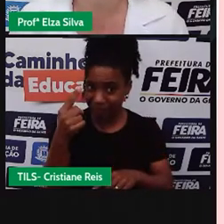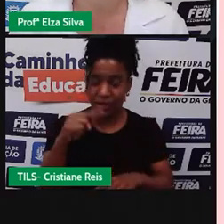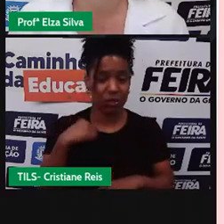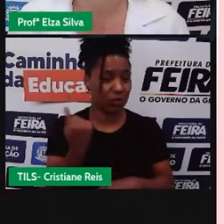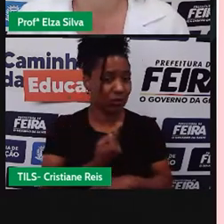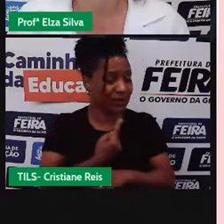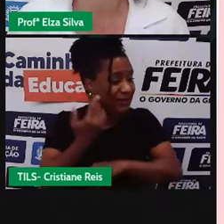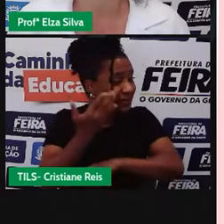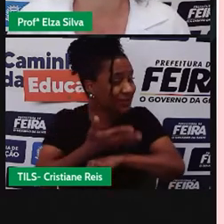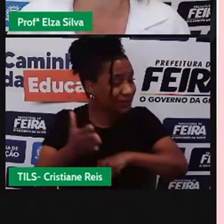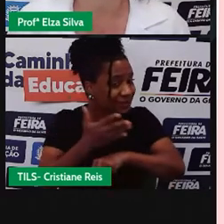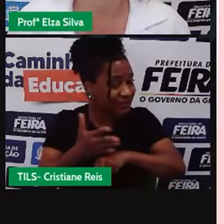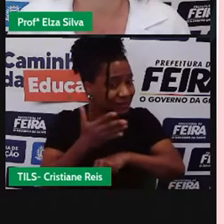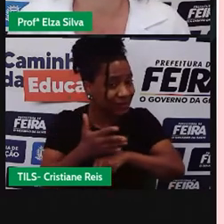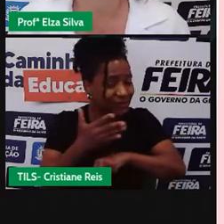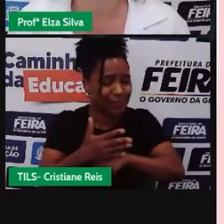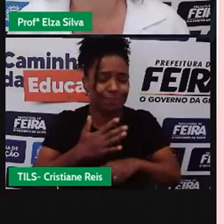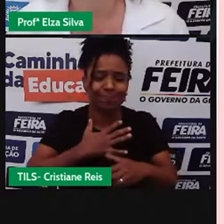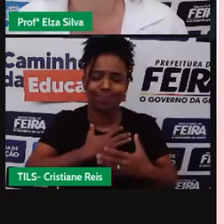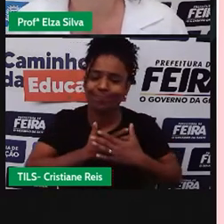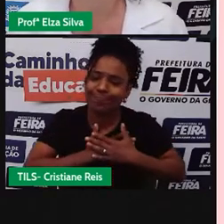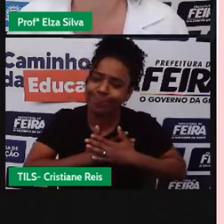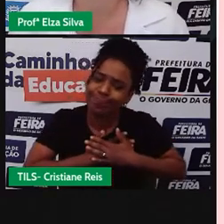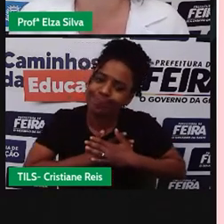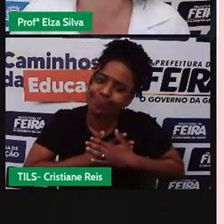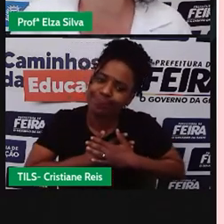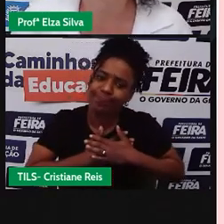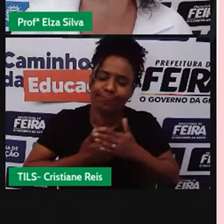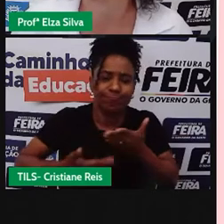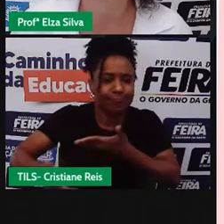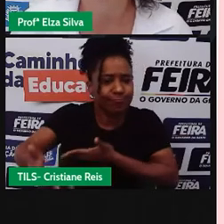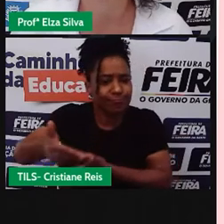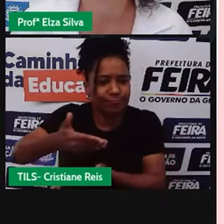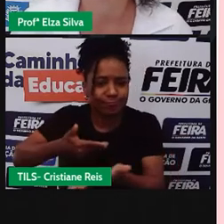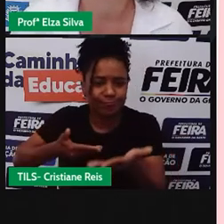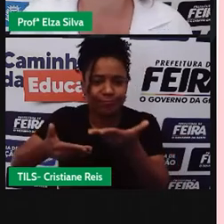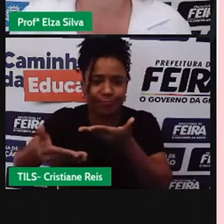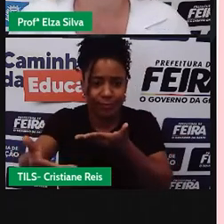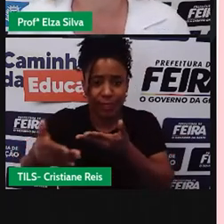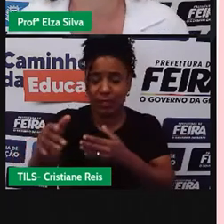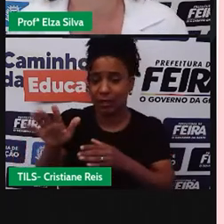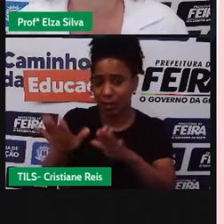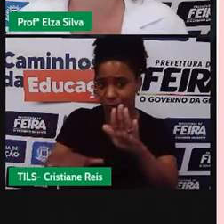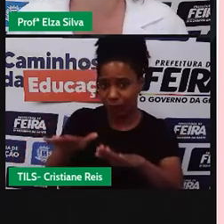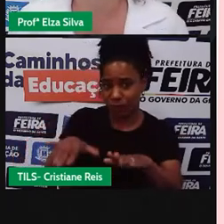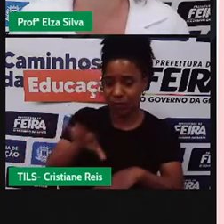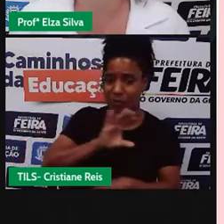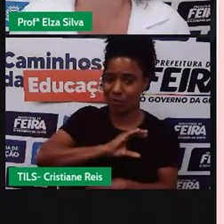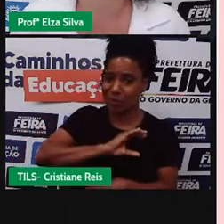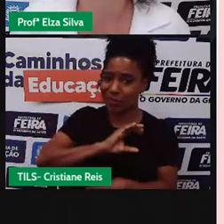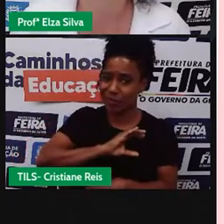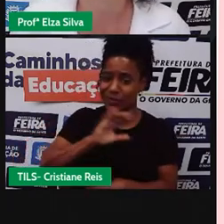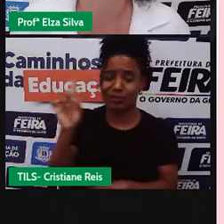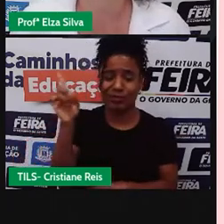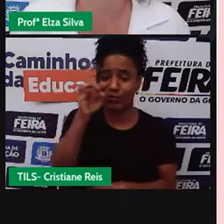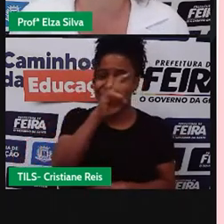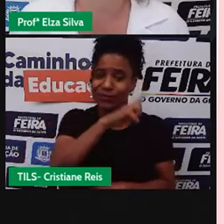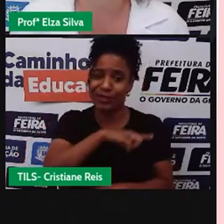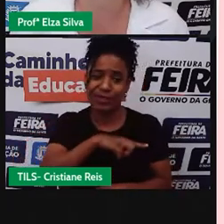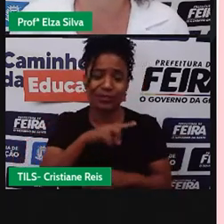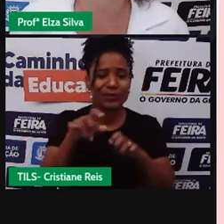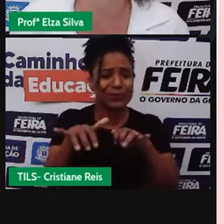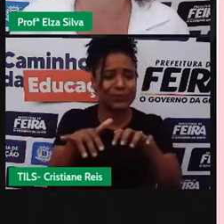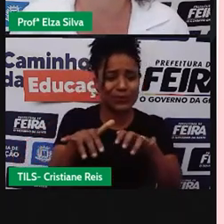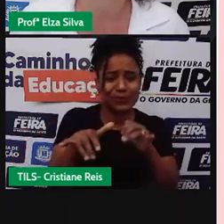solidariedade. Sempre deve haver alguém precisando de você, um colega que está com dificuldade de